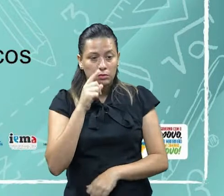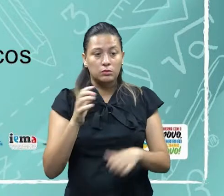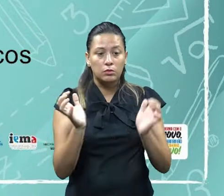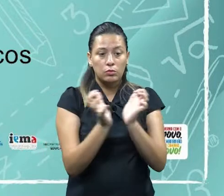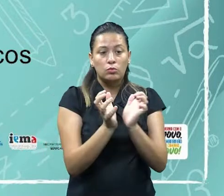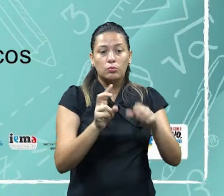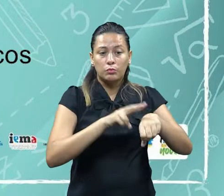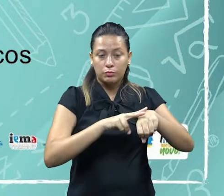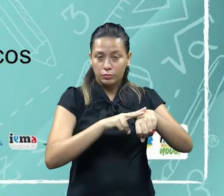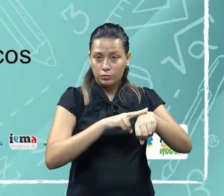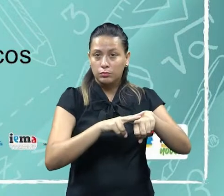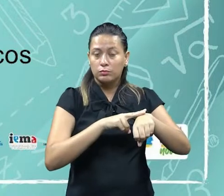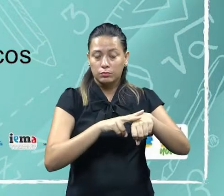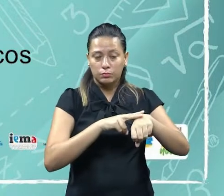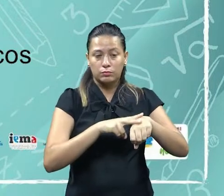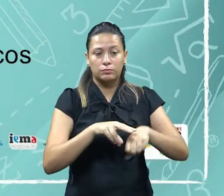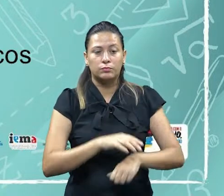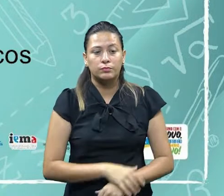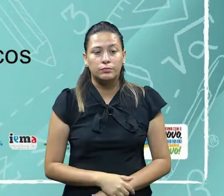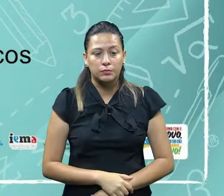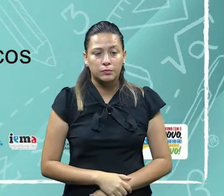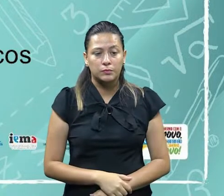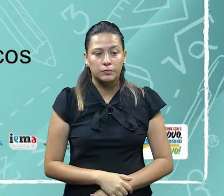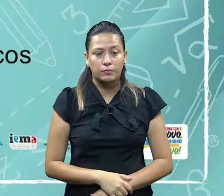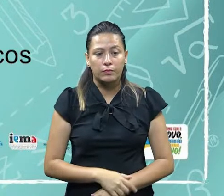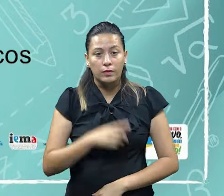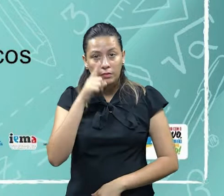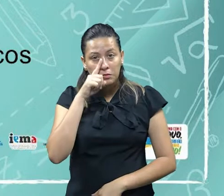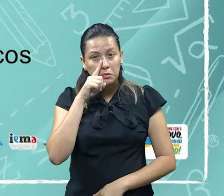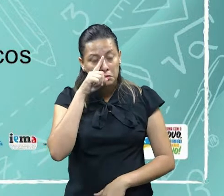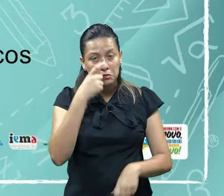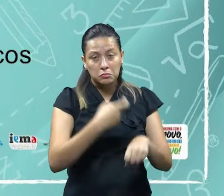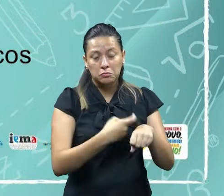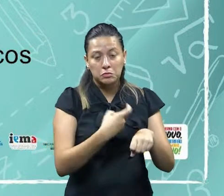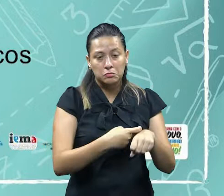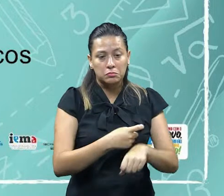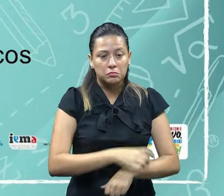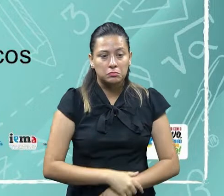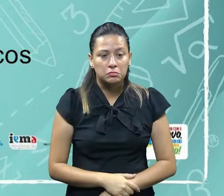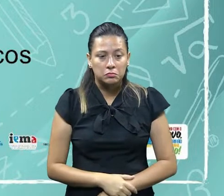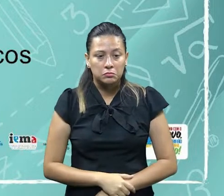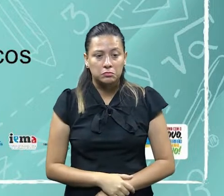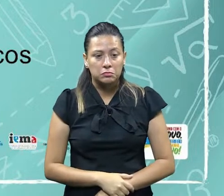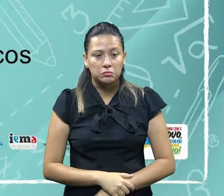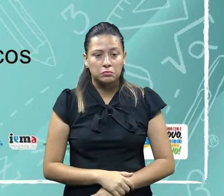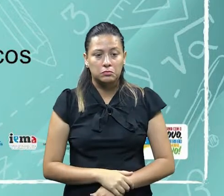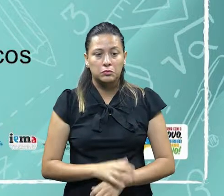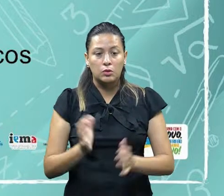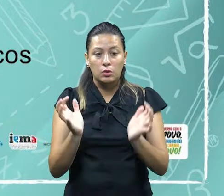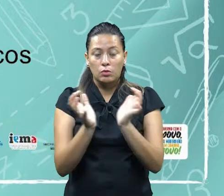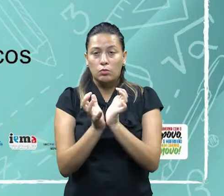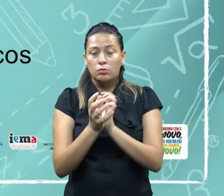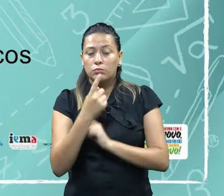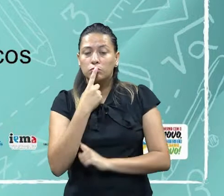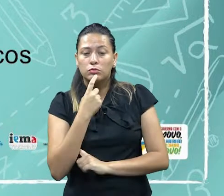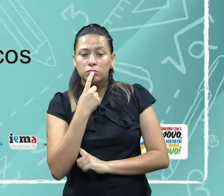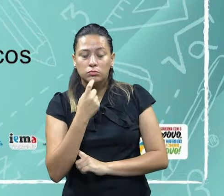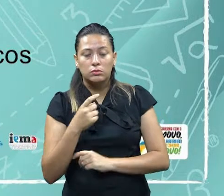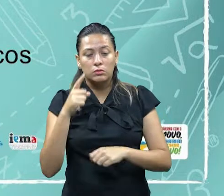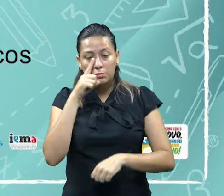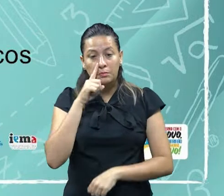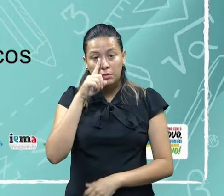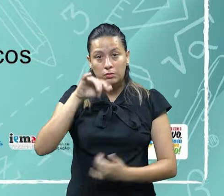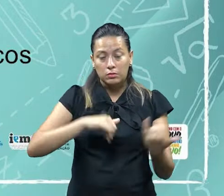verde, tá? É o grupo de risco físico. Grupo vermelho, risco